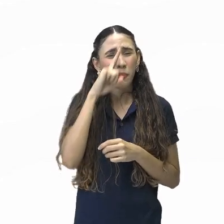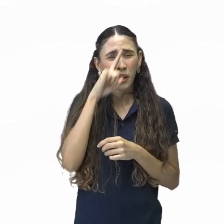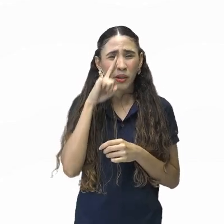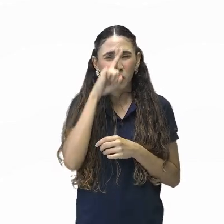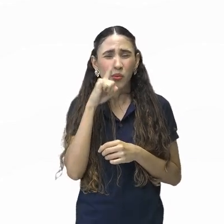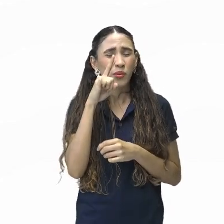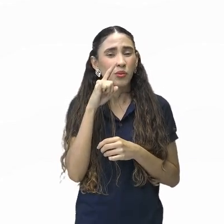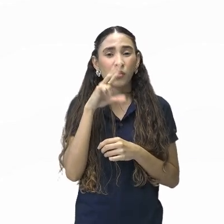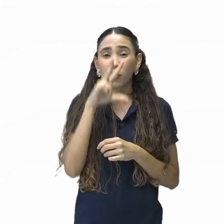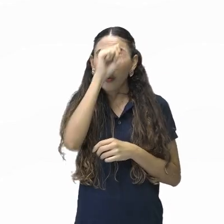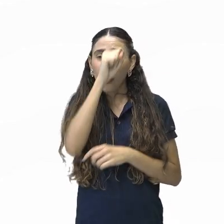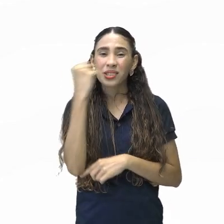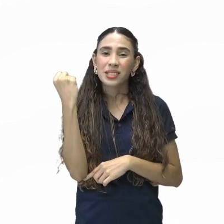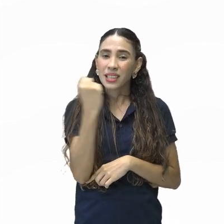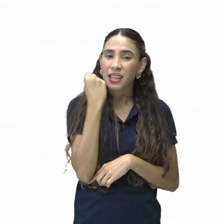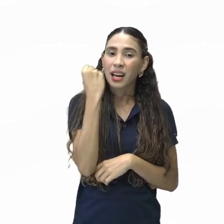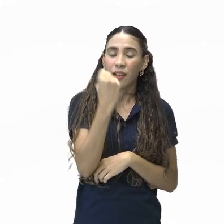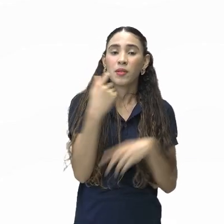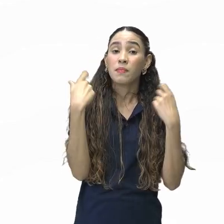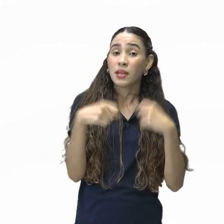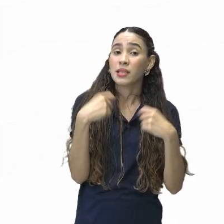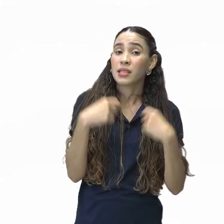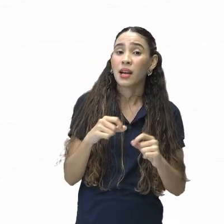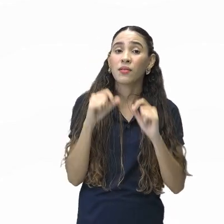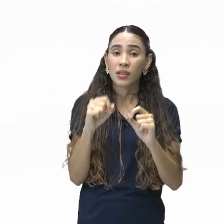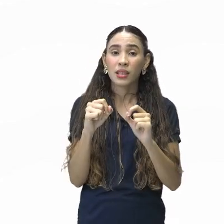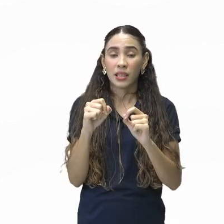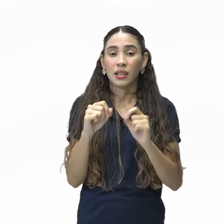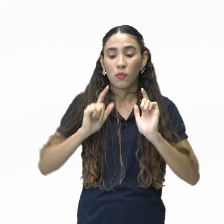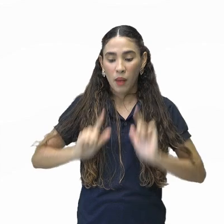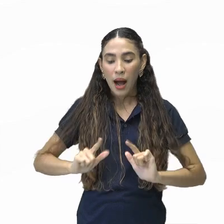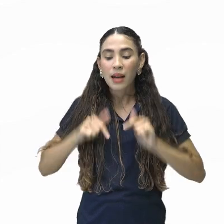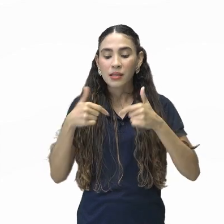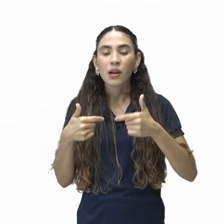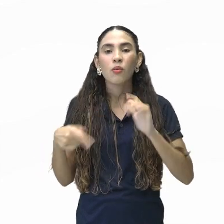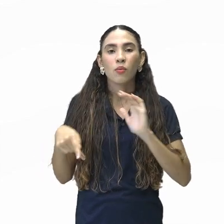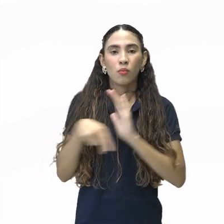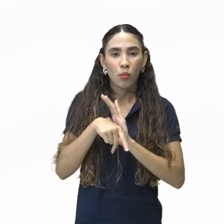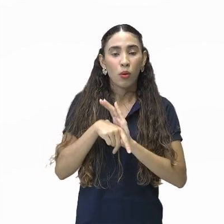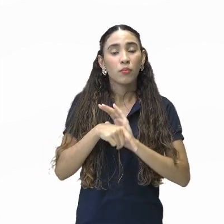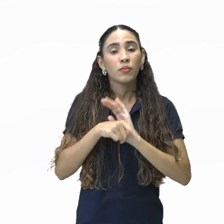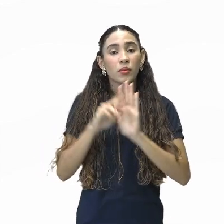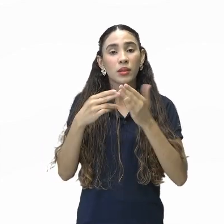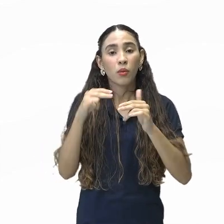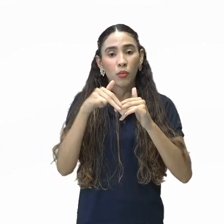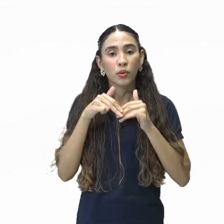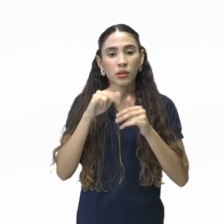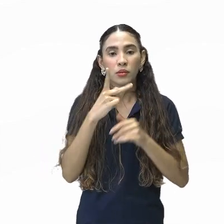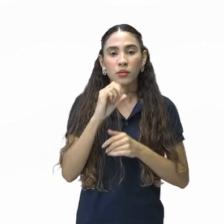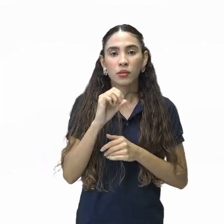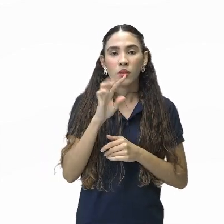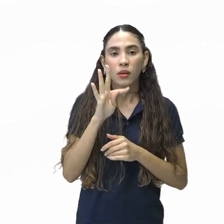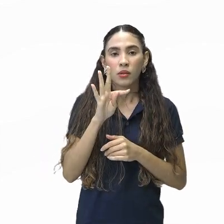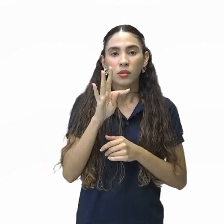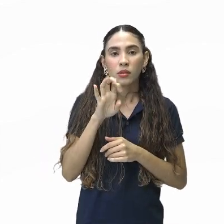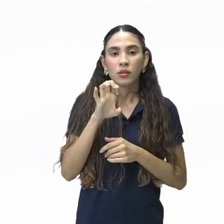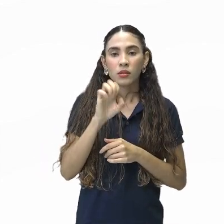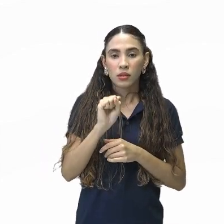ameaçadas que precisaram de uma intervenção, né? E é isso que a gente chama de hotspot,